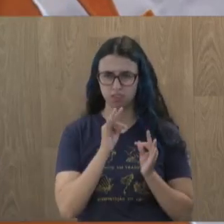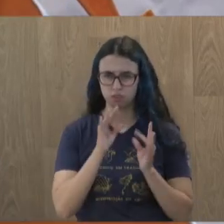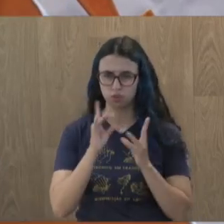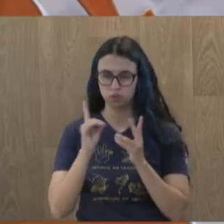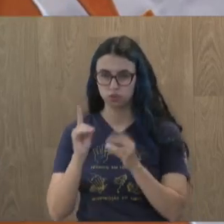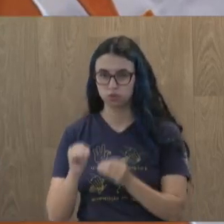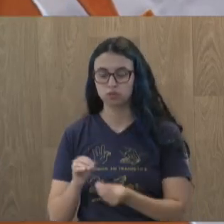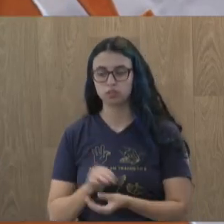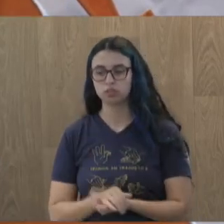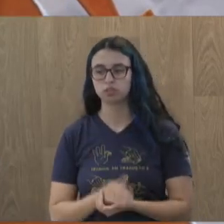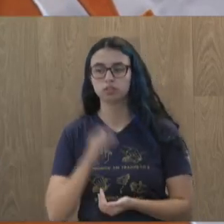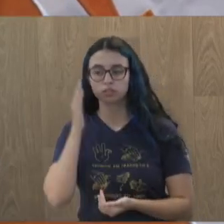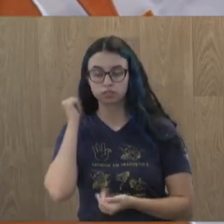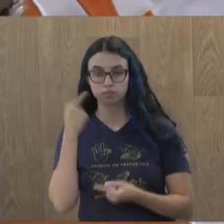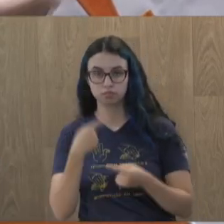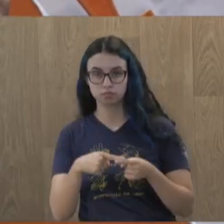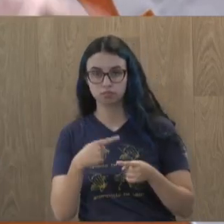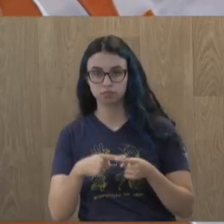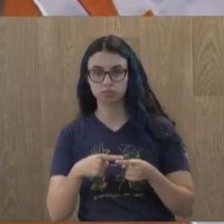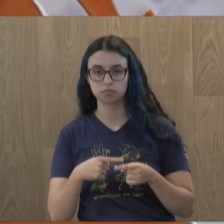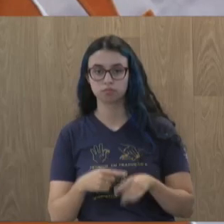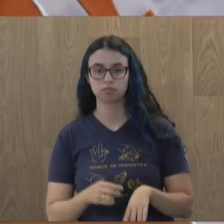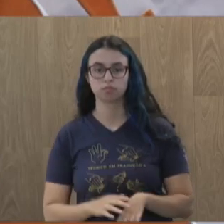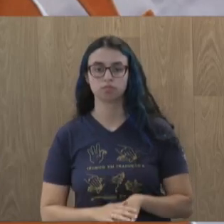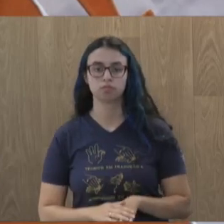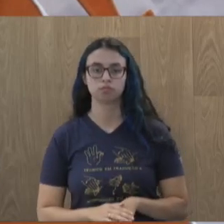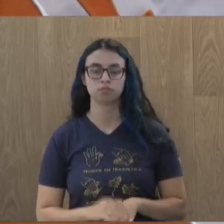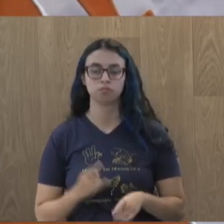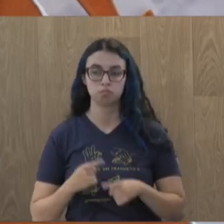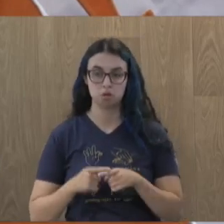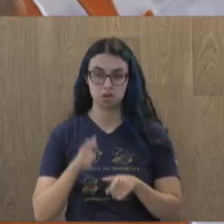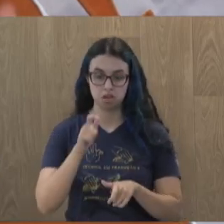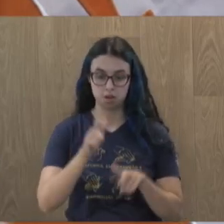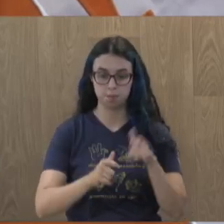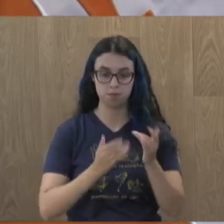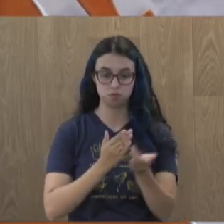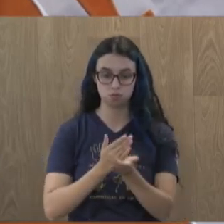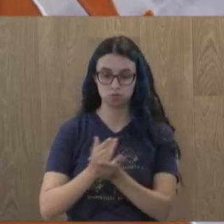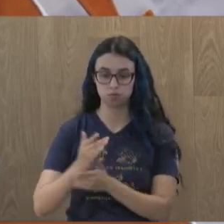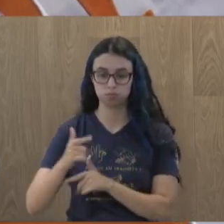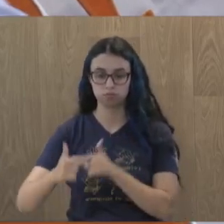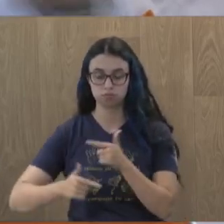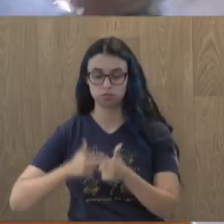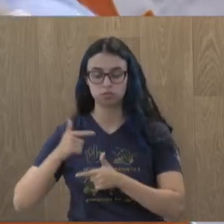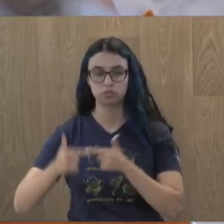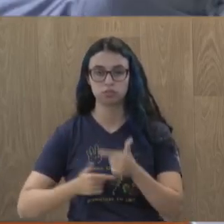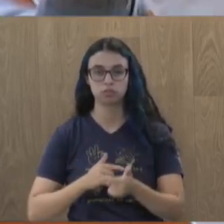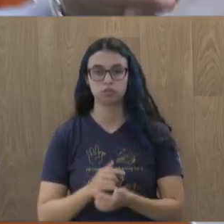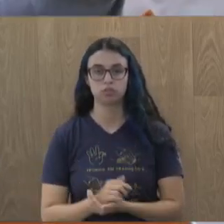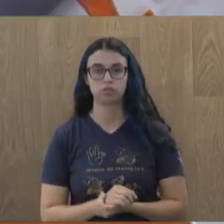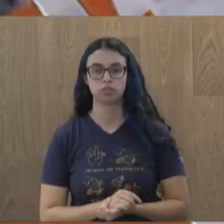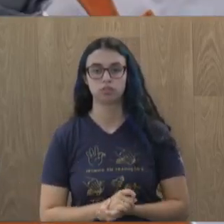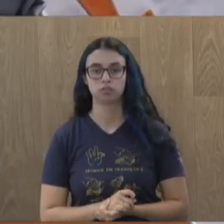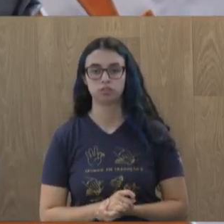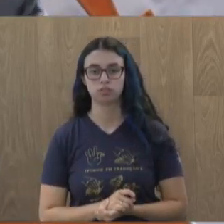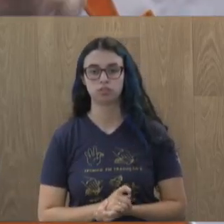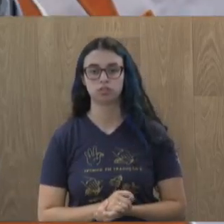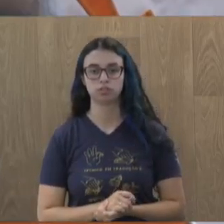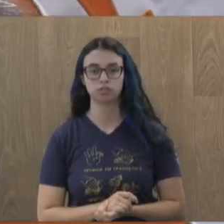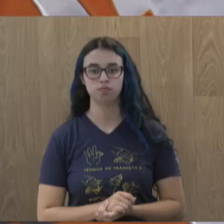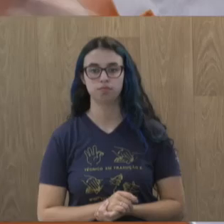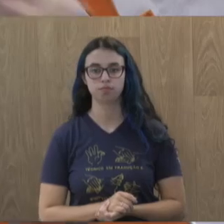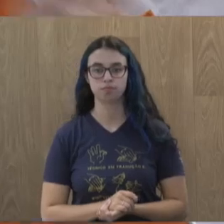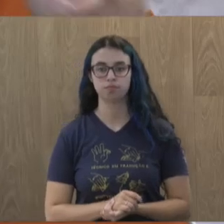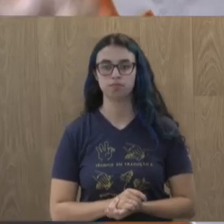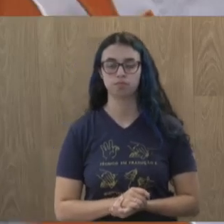quê? Porque já começou a ser chamado as pessoas, com competência, sem ser indicação, tá? Competência.